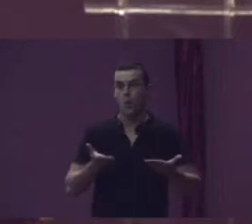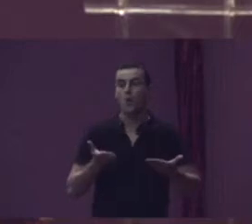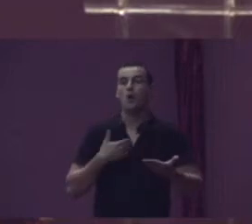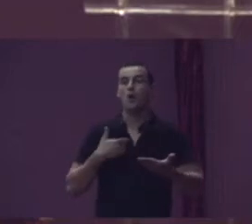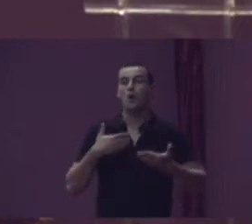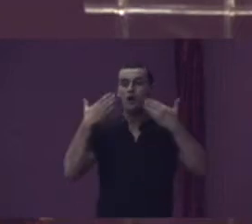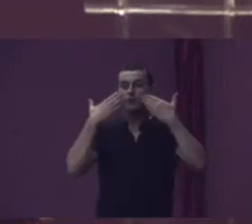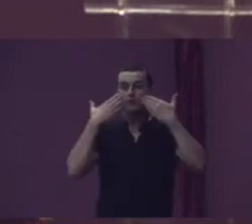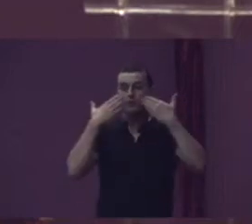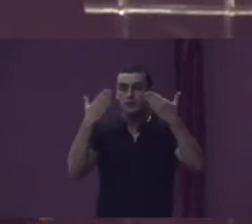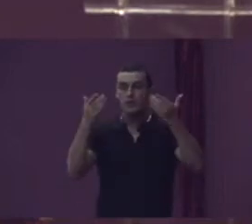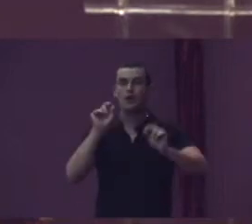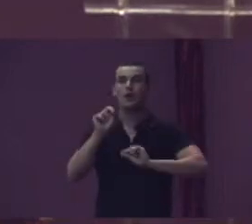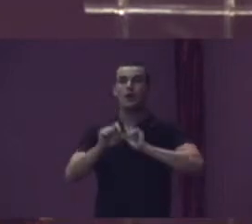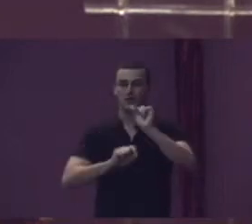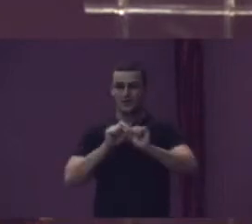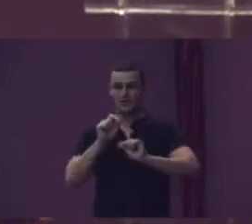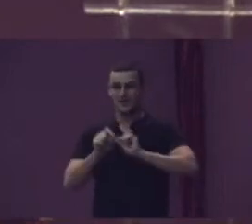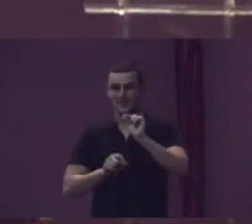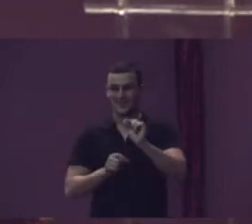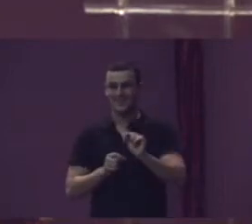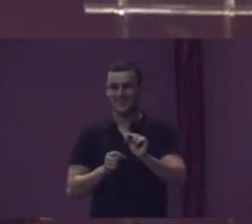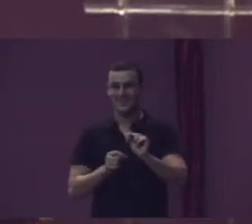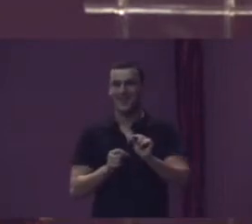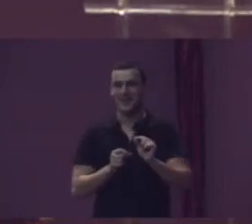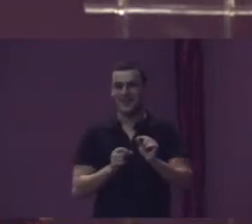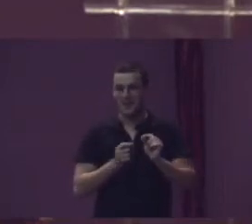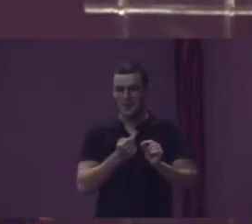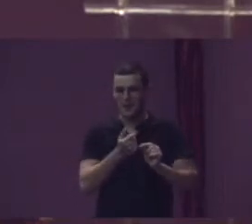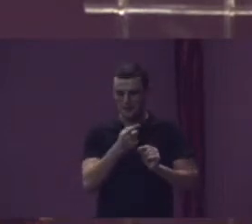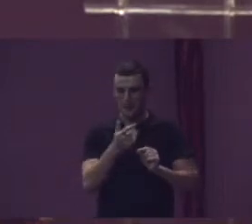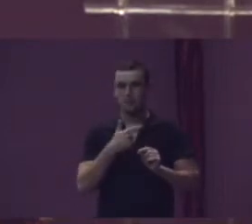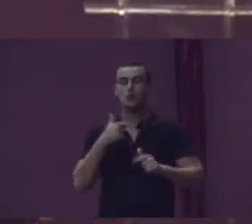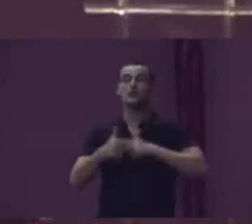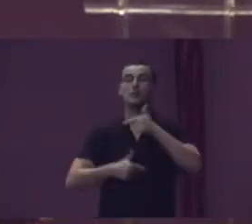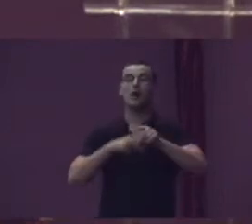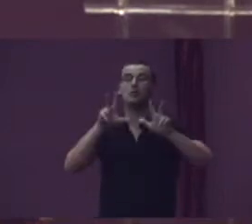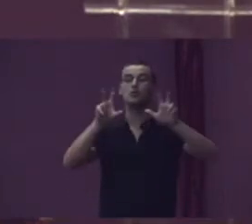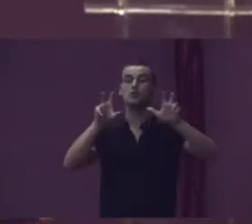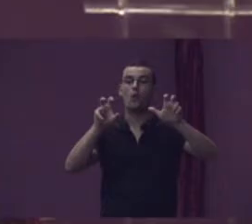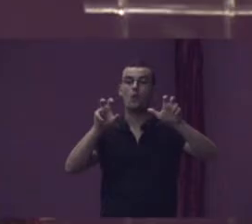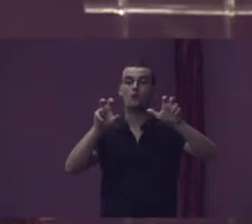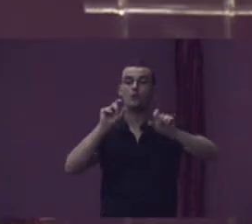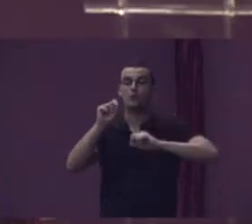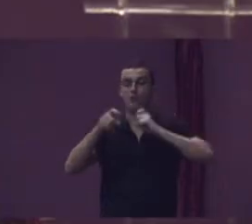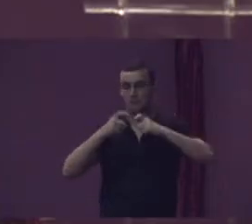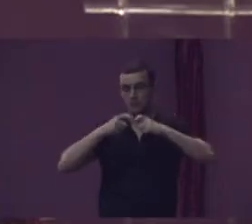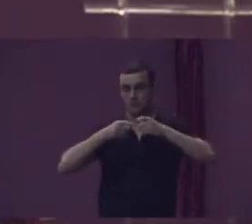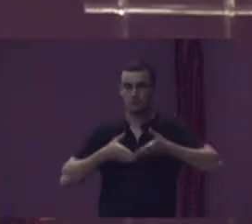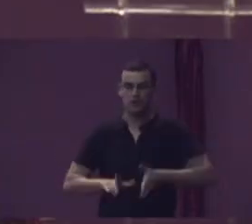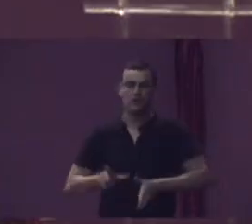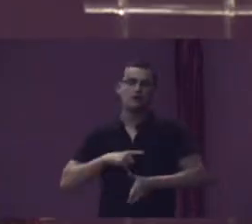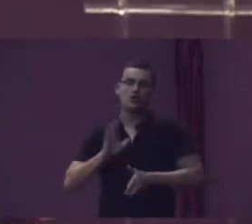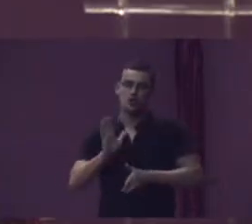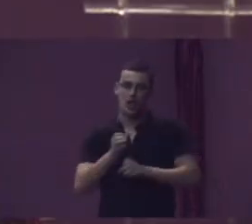uma parte do nosso trabalho. Como a Ilana falou, a gente já vem trabalhando com o tema da medicalização do parto há alguns